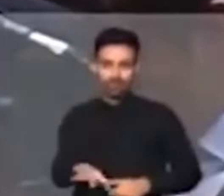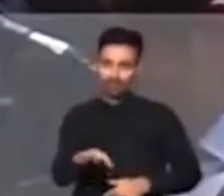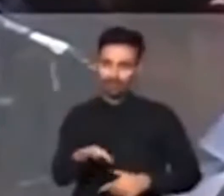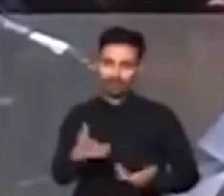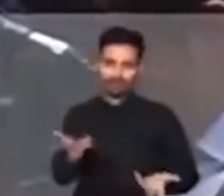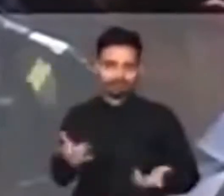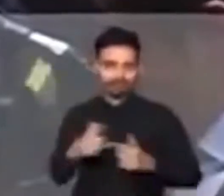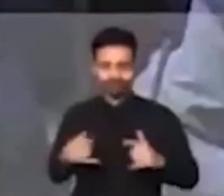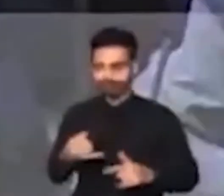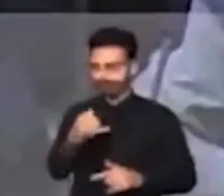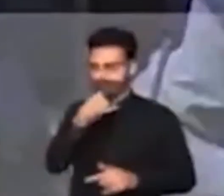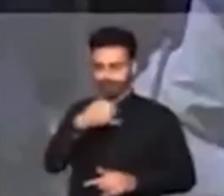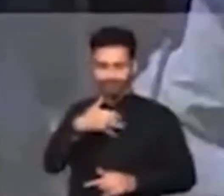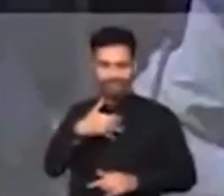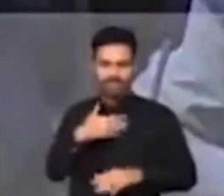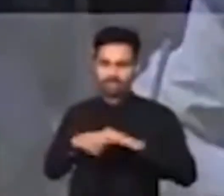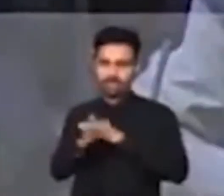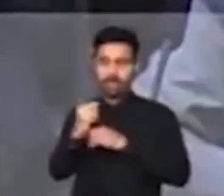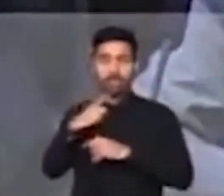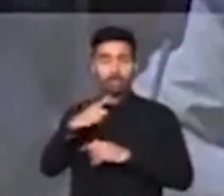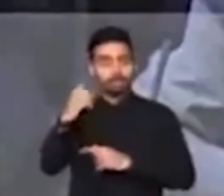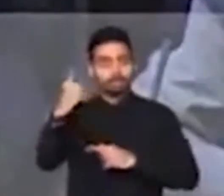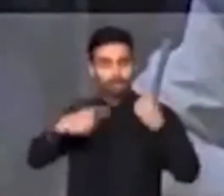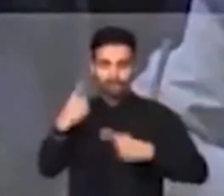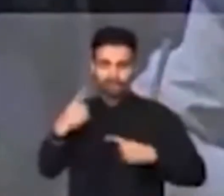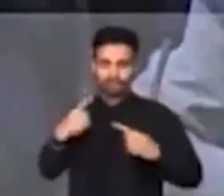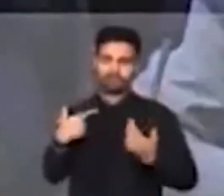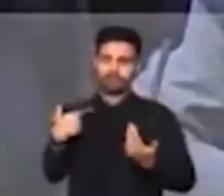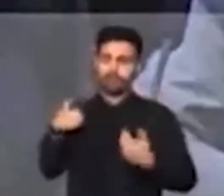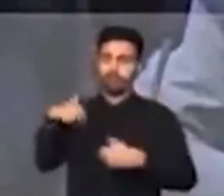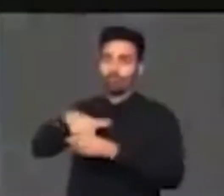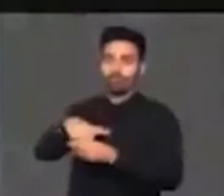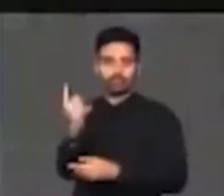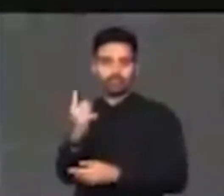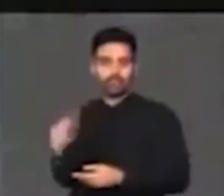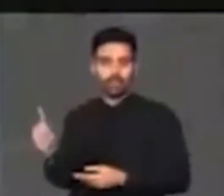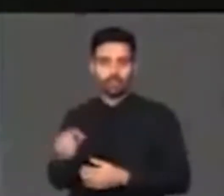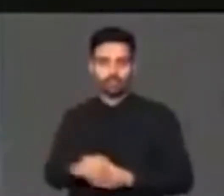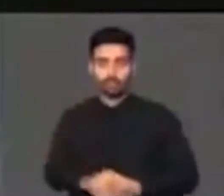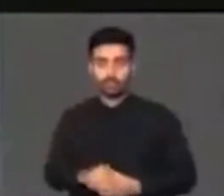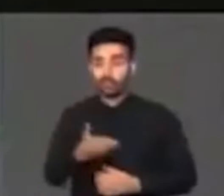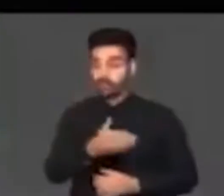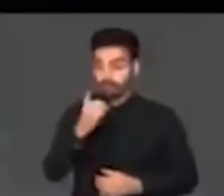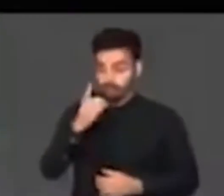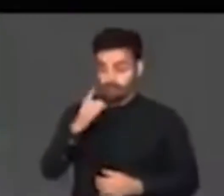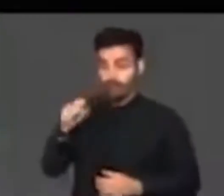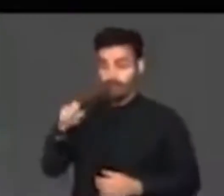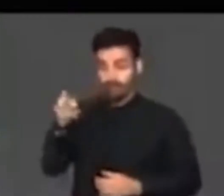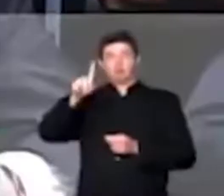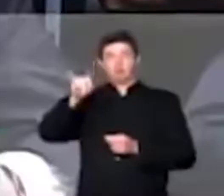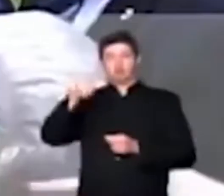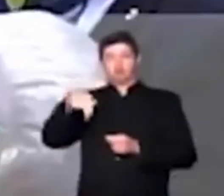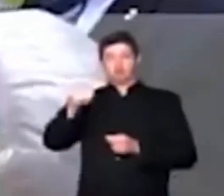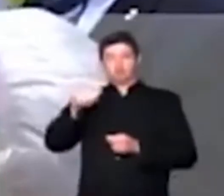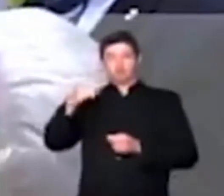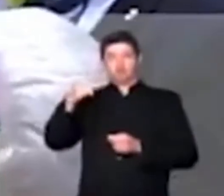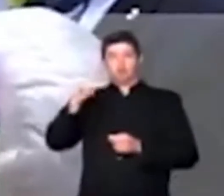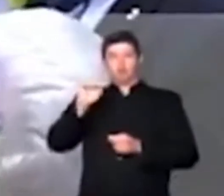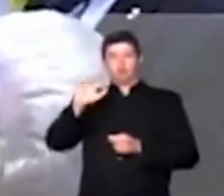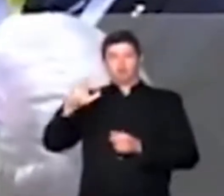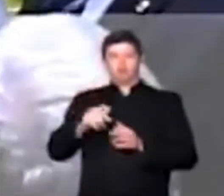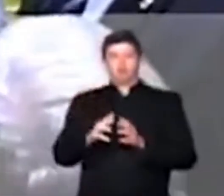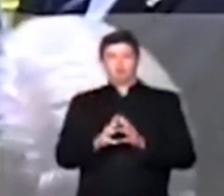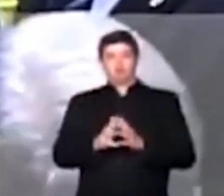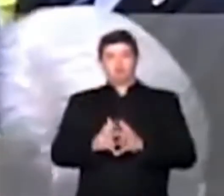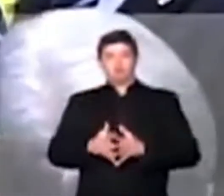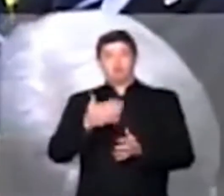decepção, meu voto é não. Deputado André Sanches, do PT de São Paulo, não. Pelos que